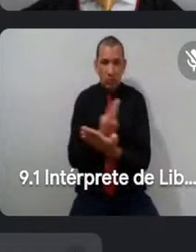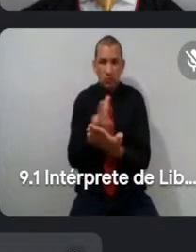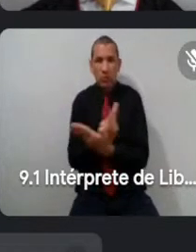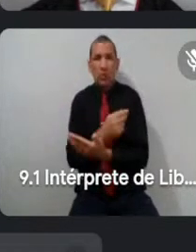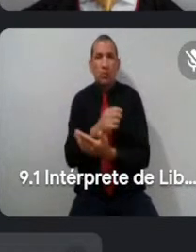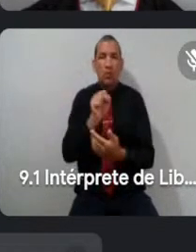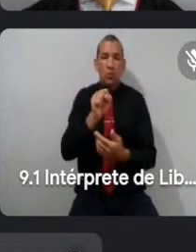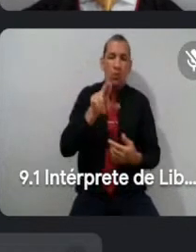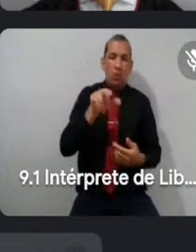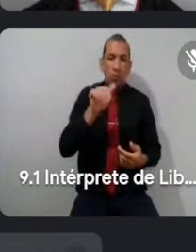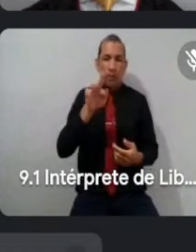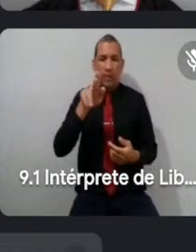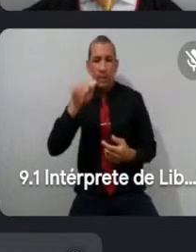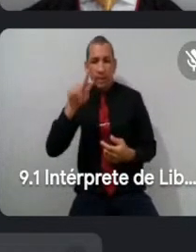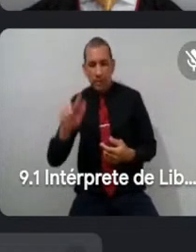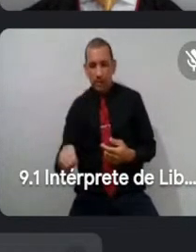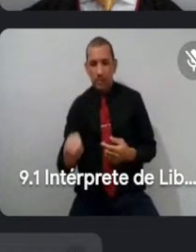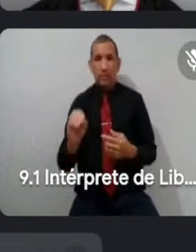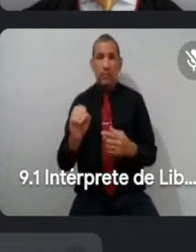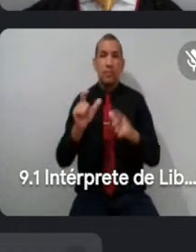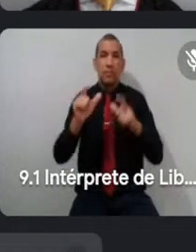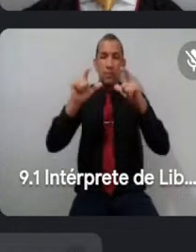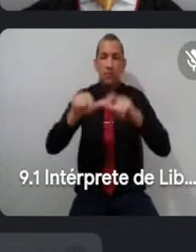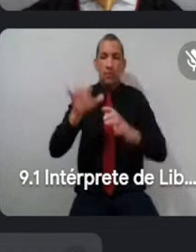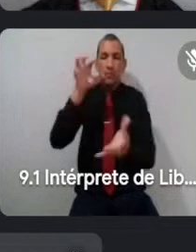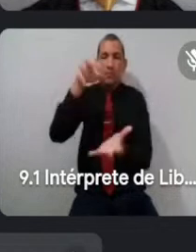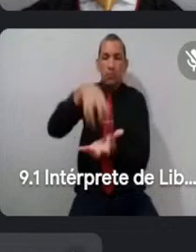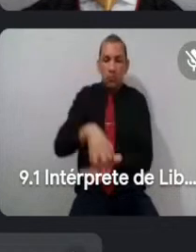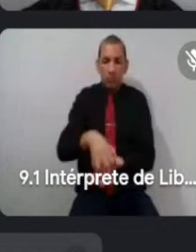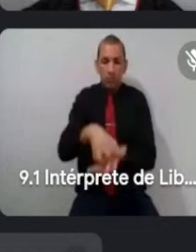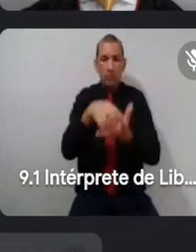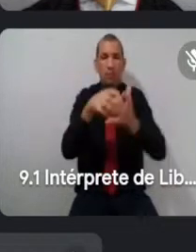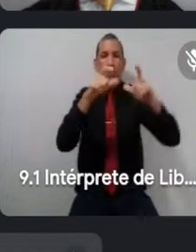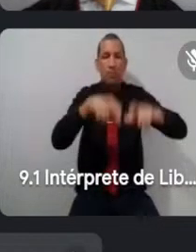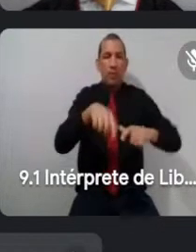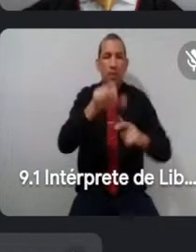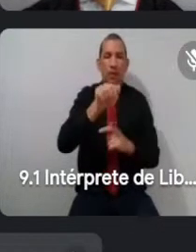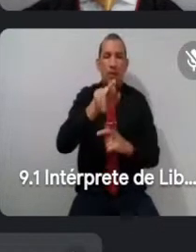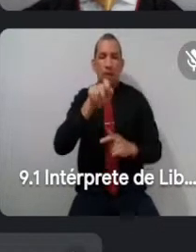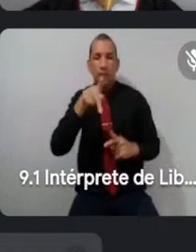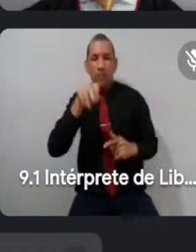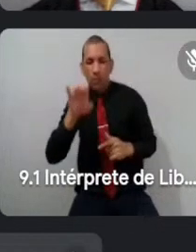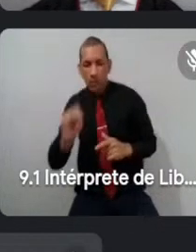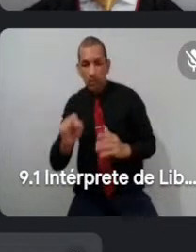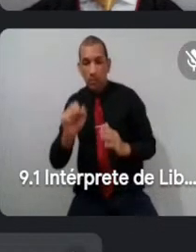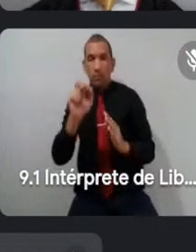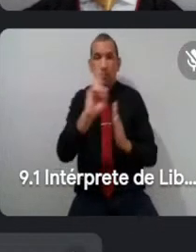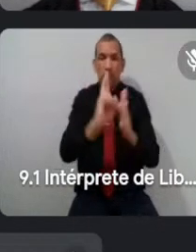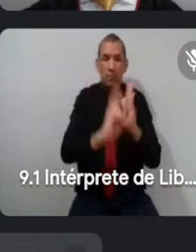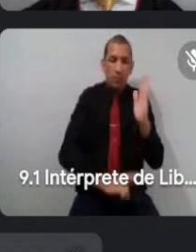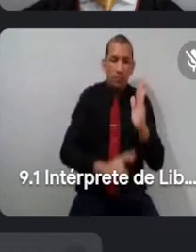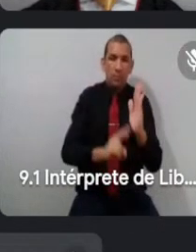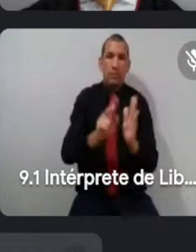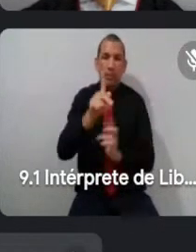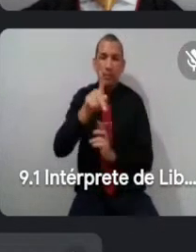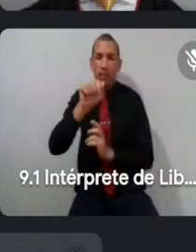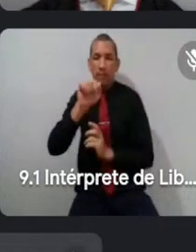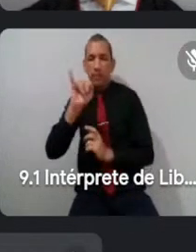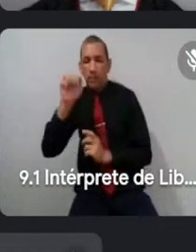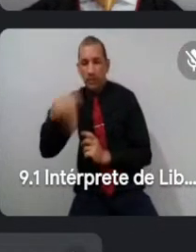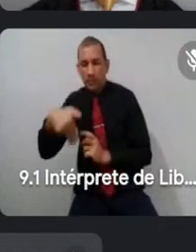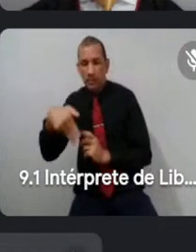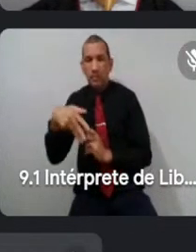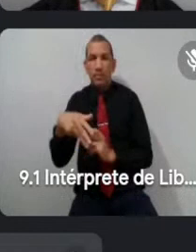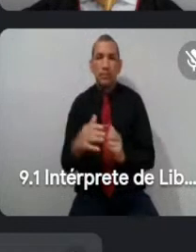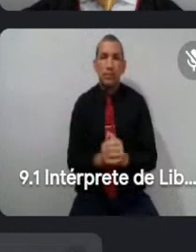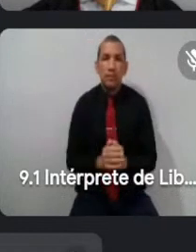coro é a origem da Comarca de Arapoema Tocantins a relatoria do juiz Antonio Paim brollo